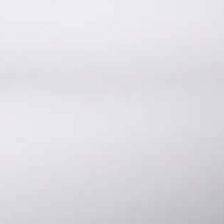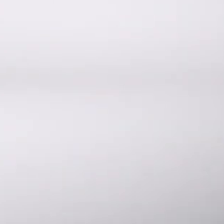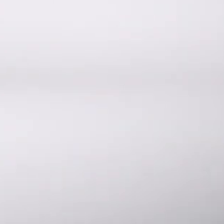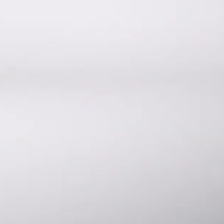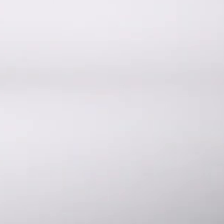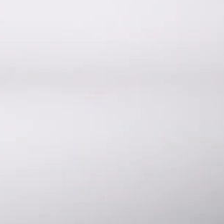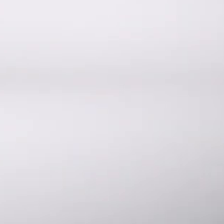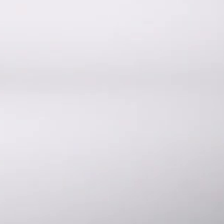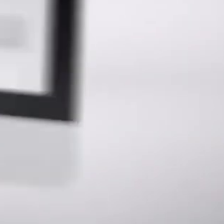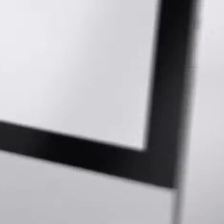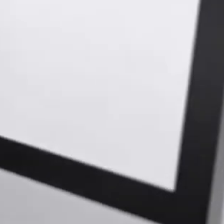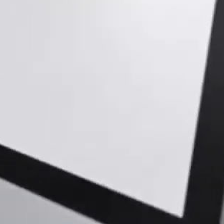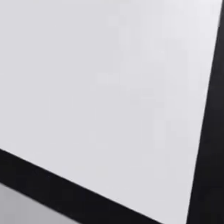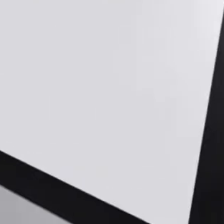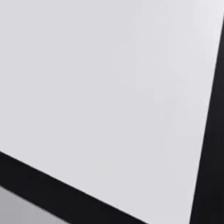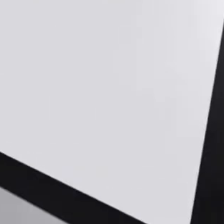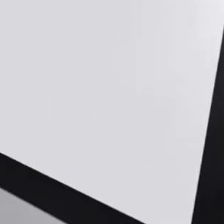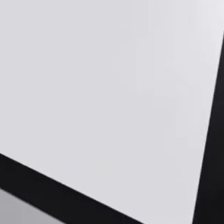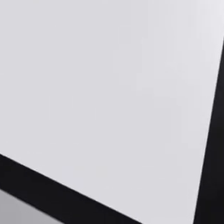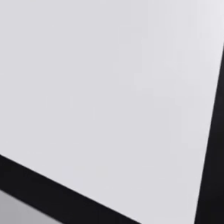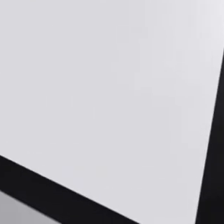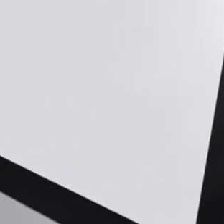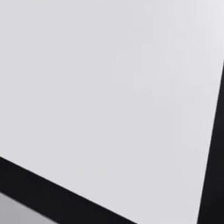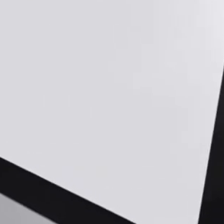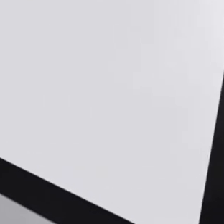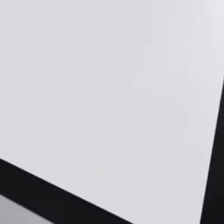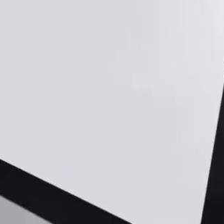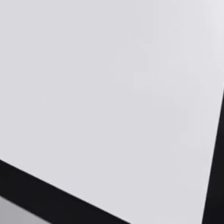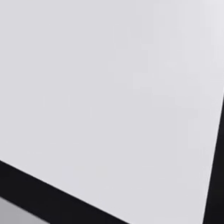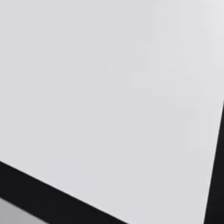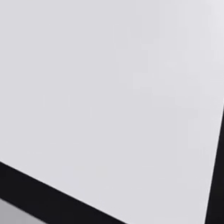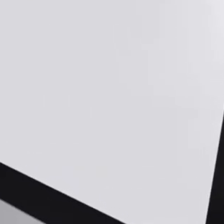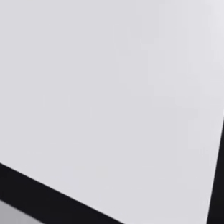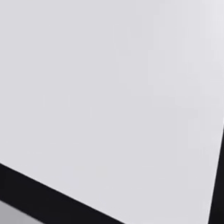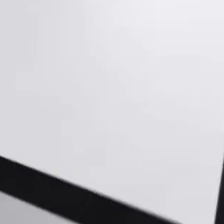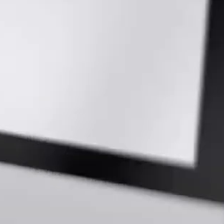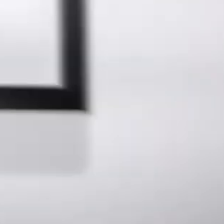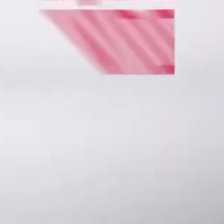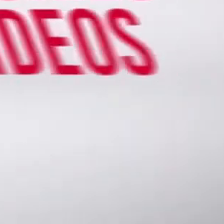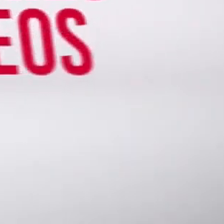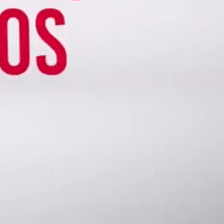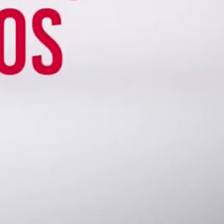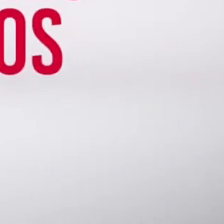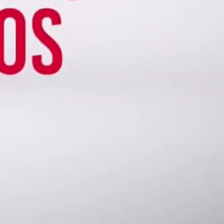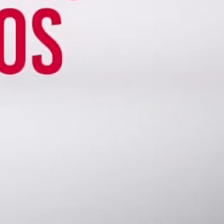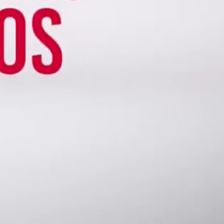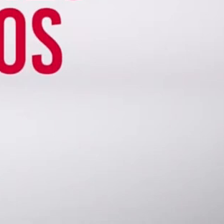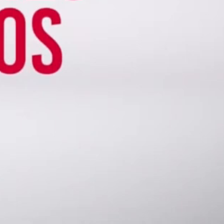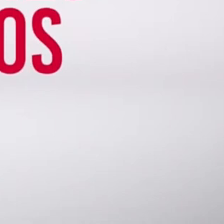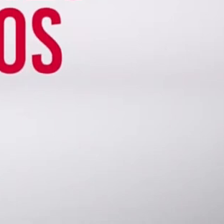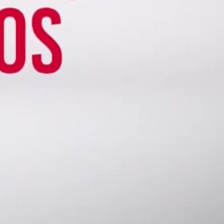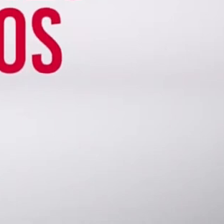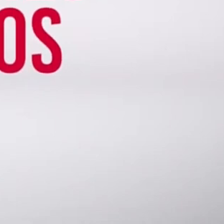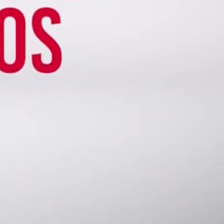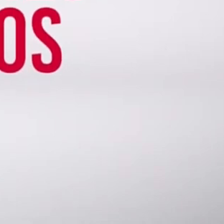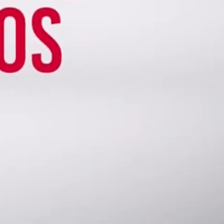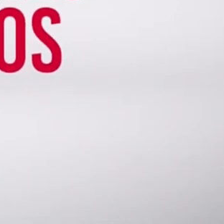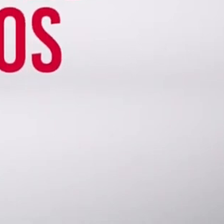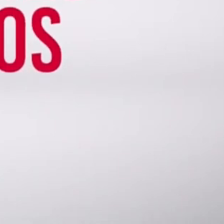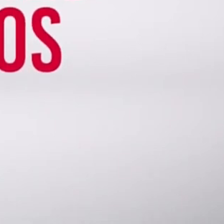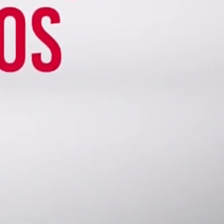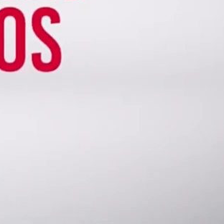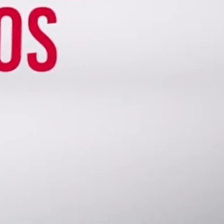a área de downloads são cards jingles logomarcas materiais para imprimir Stories para Instagram e vídeos